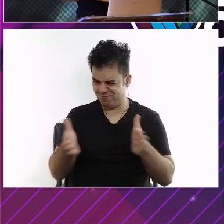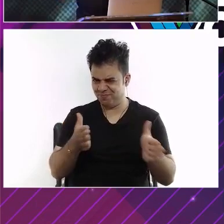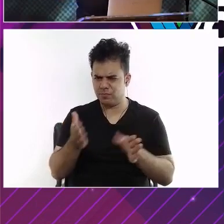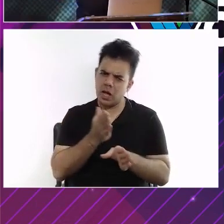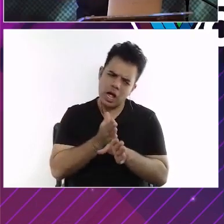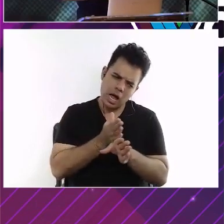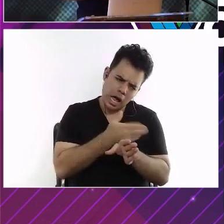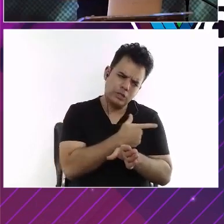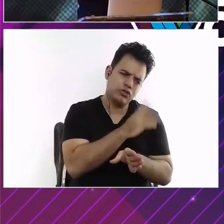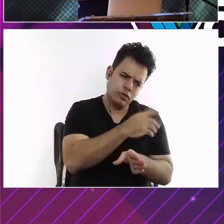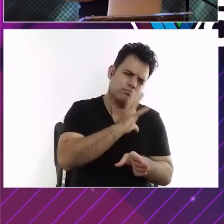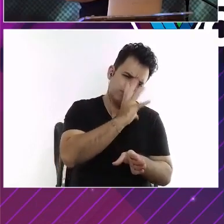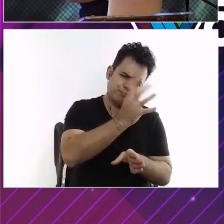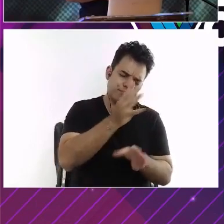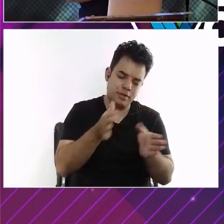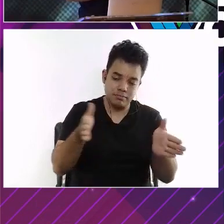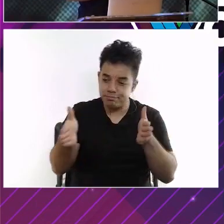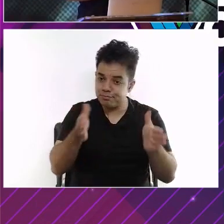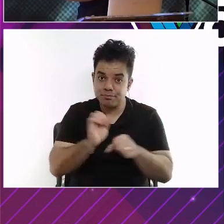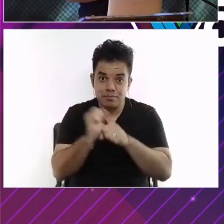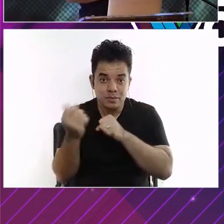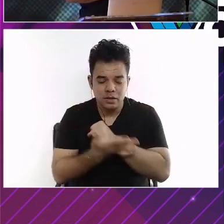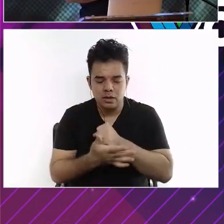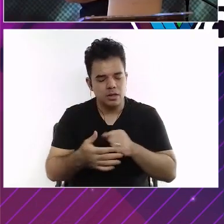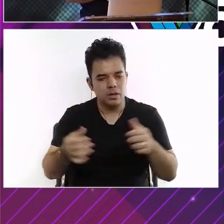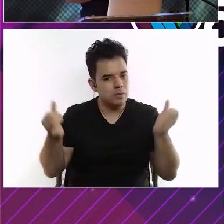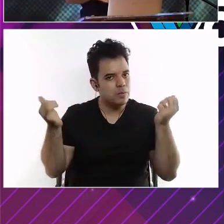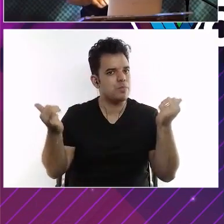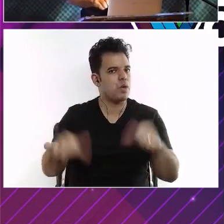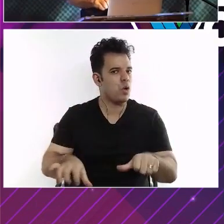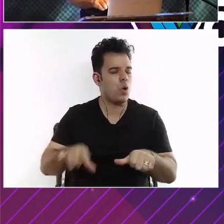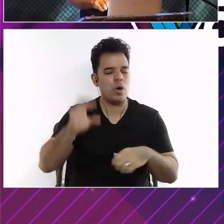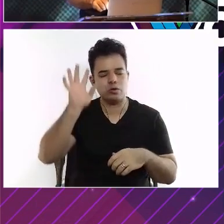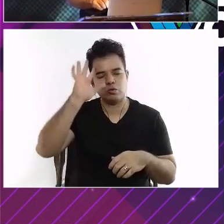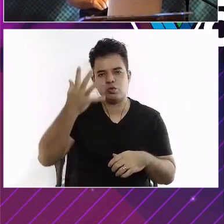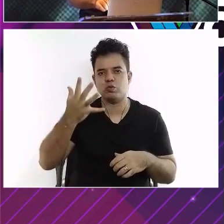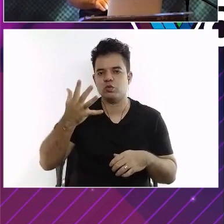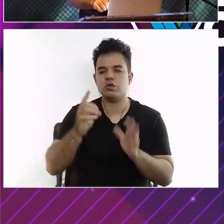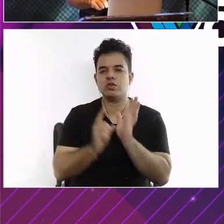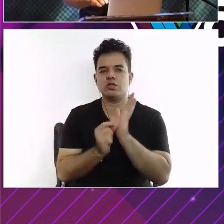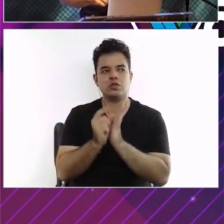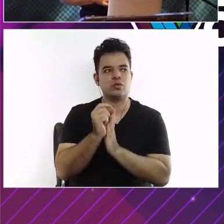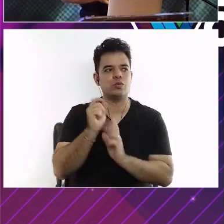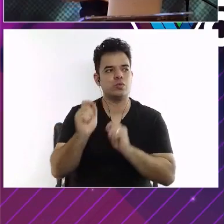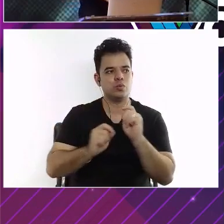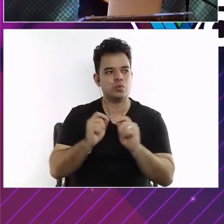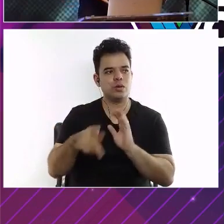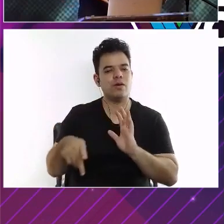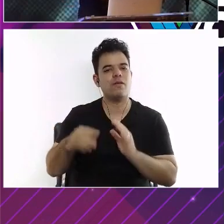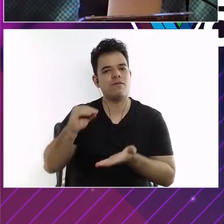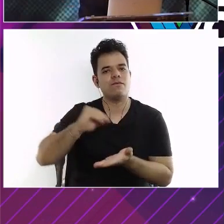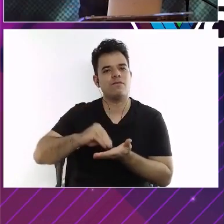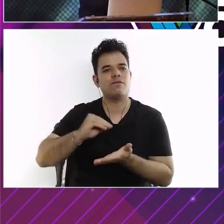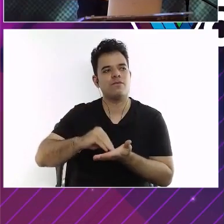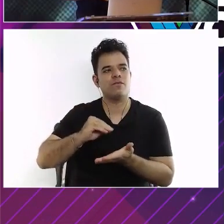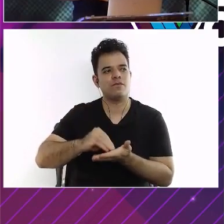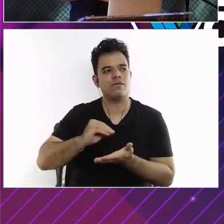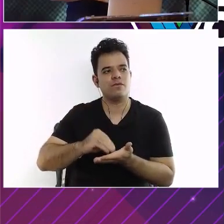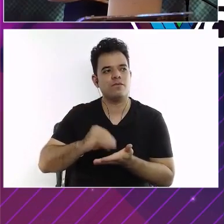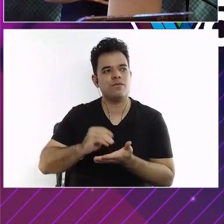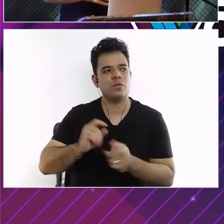abertas e de grande porte de desenvolvimento de soluções digitais, foi a sincronia, está faltando obviamente um N aqui,